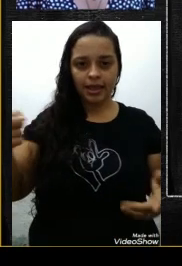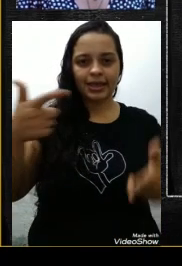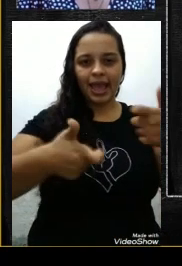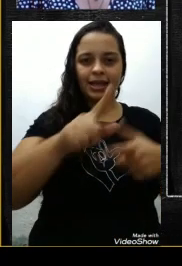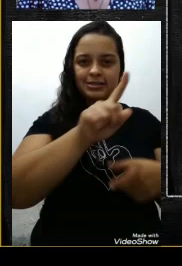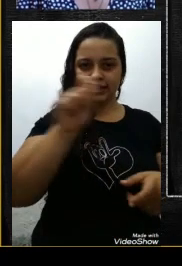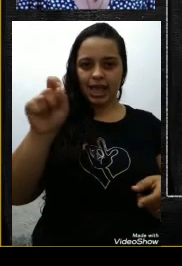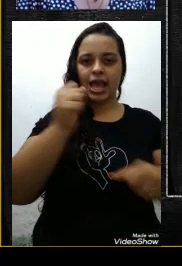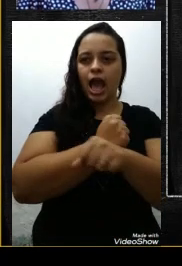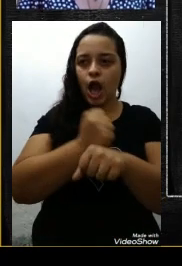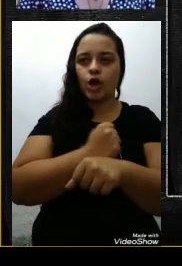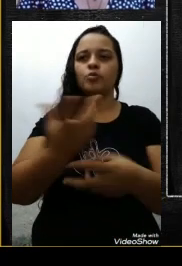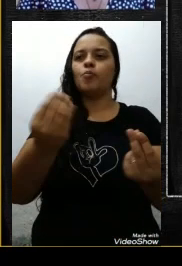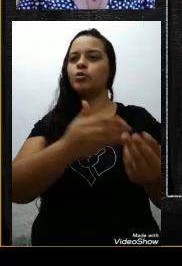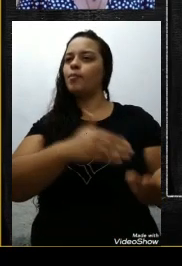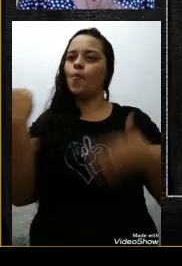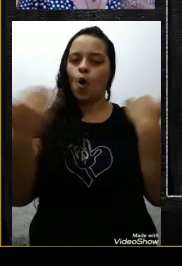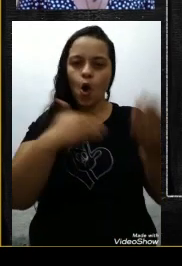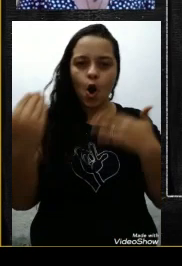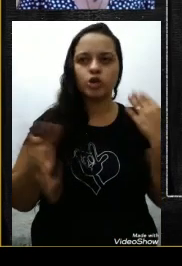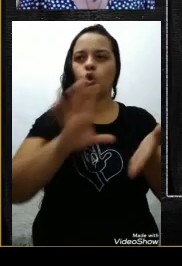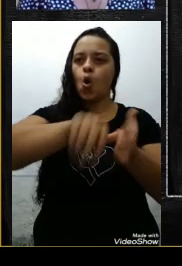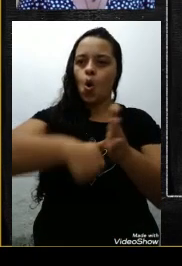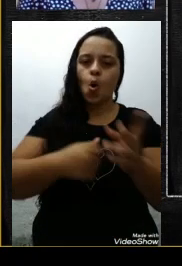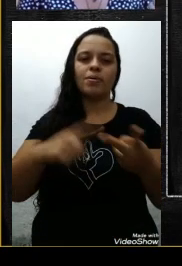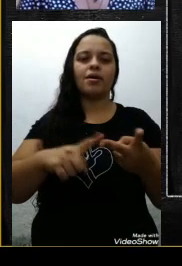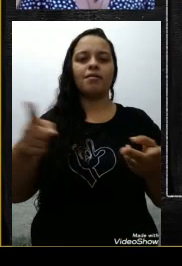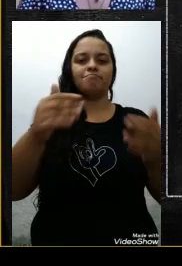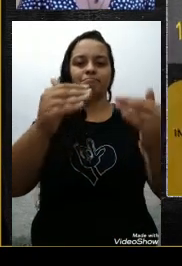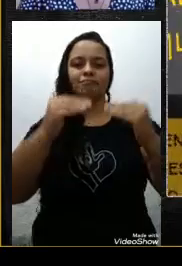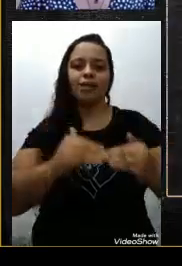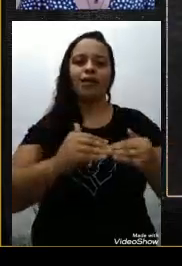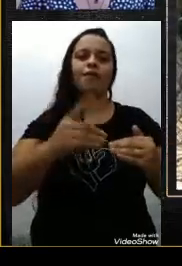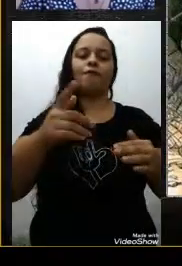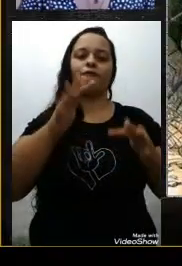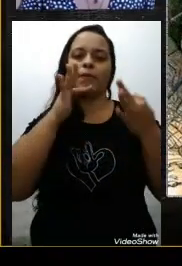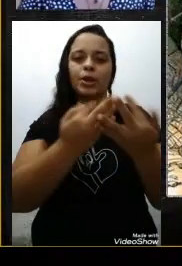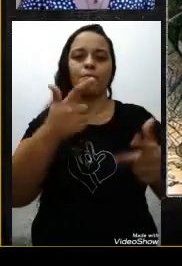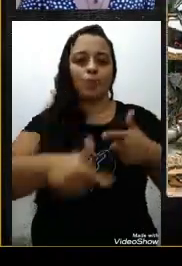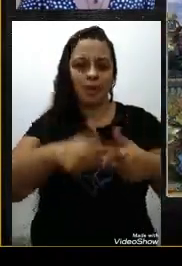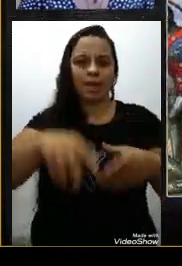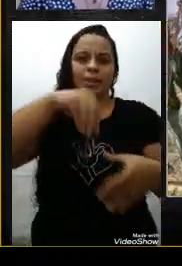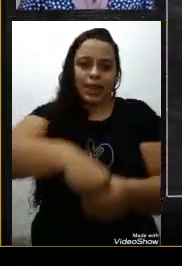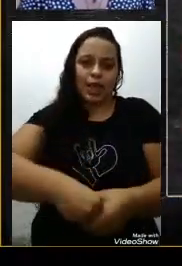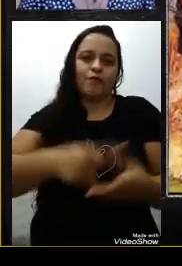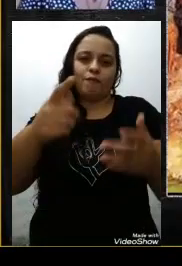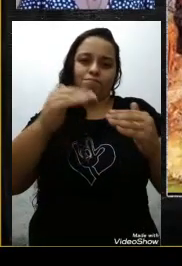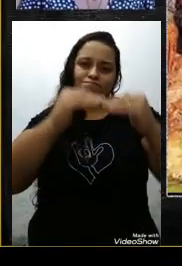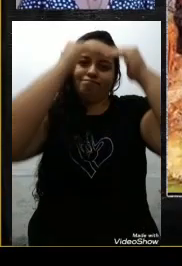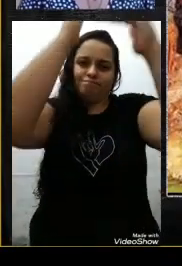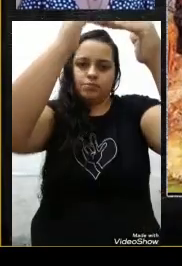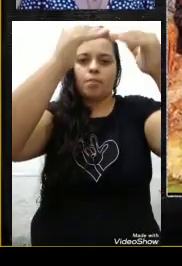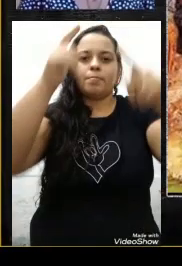A Guerra dos 100 Anos trouxe morte, pilhagens, fragilização das famílias nobres e prejuízo para a produção, uma vez